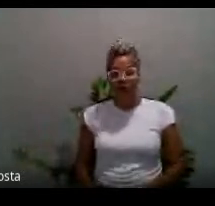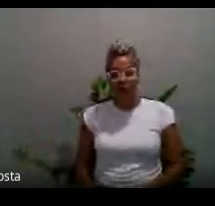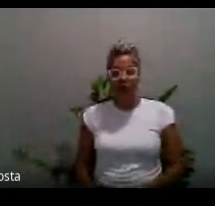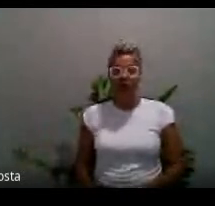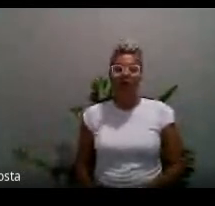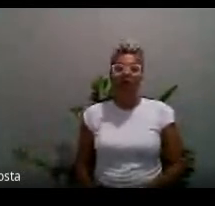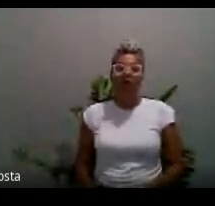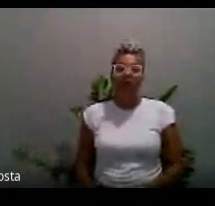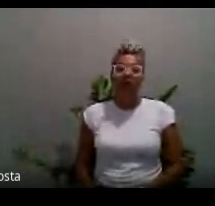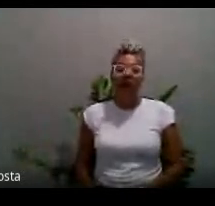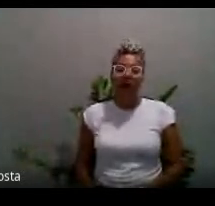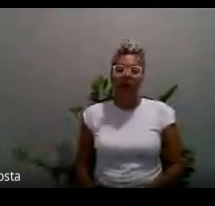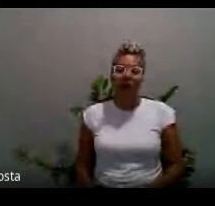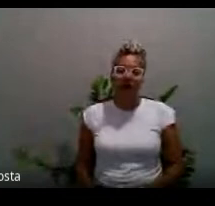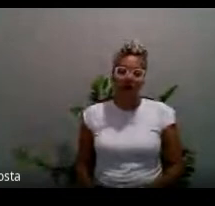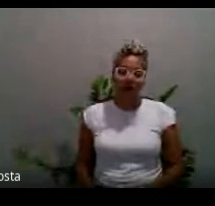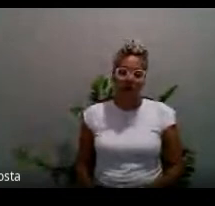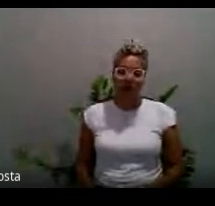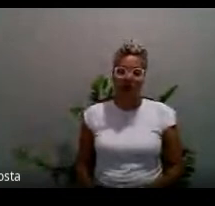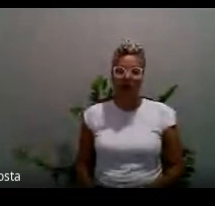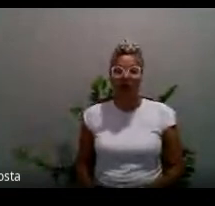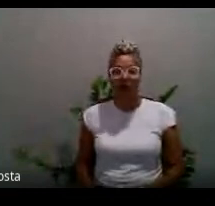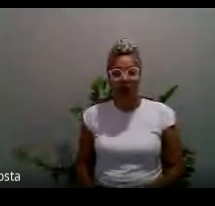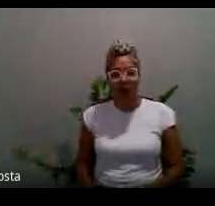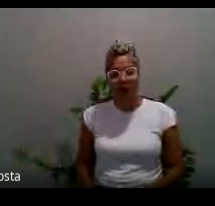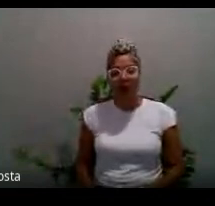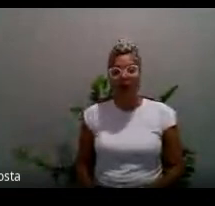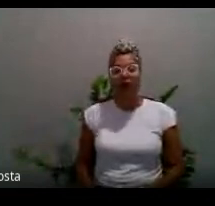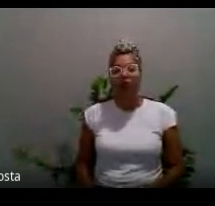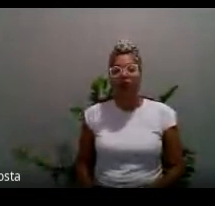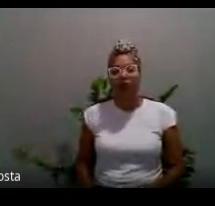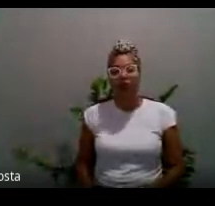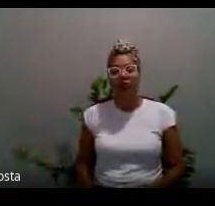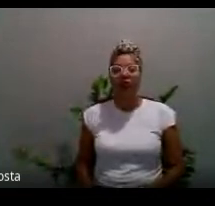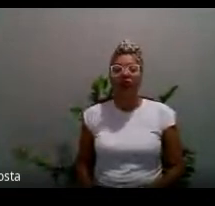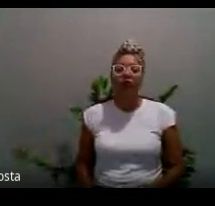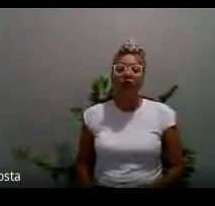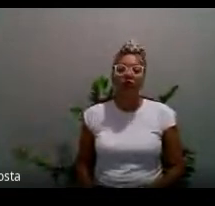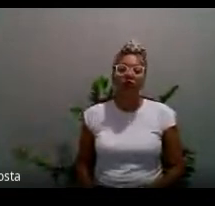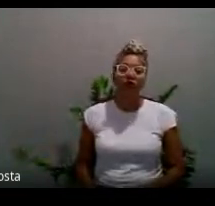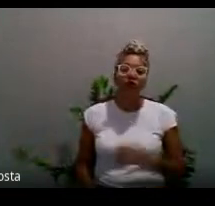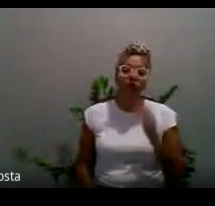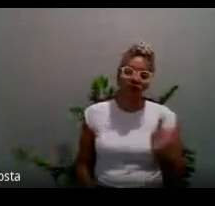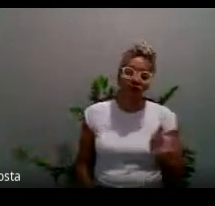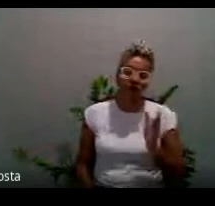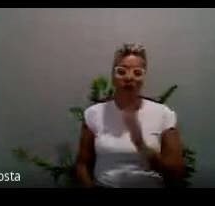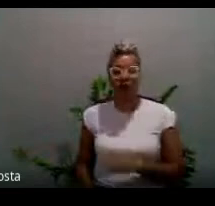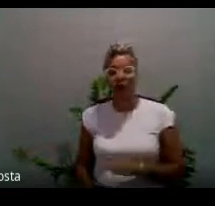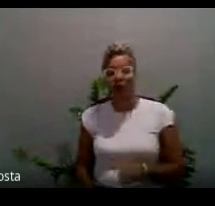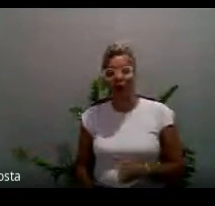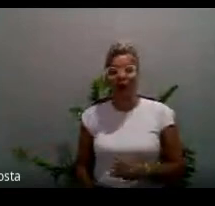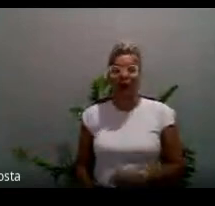iniciação científica, orientada pela professora Carolina Fialho, onde juntas desenvolvemos no ano de 2020